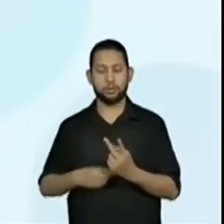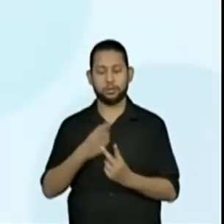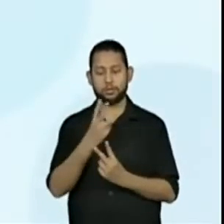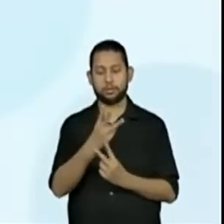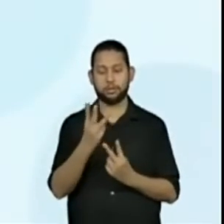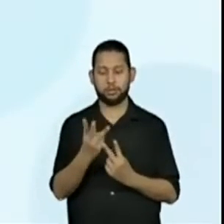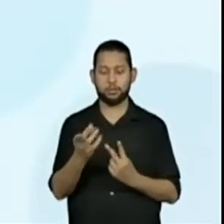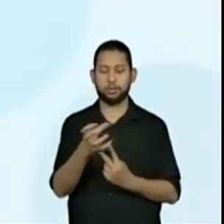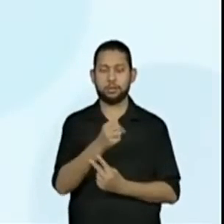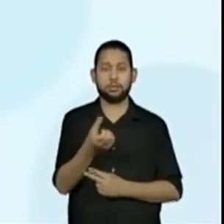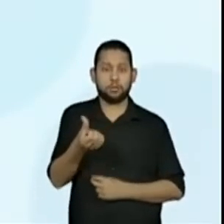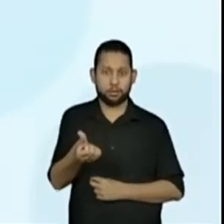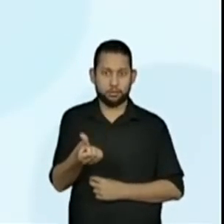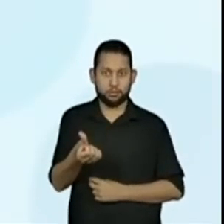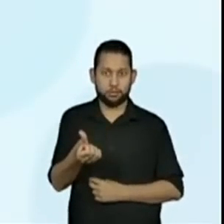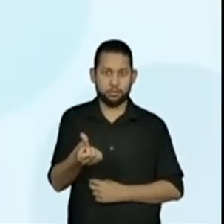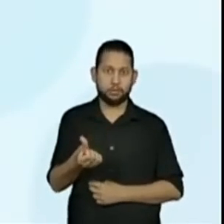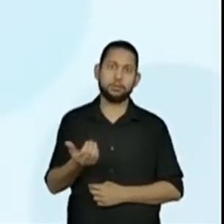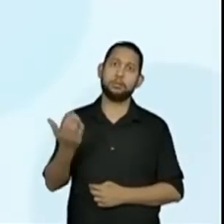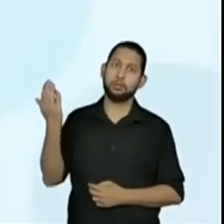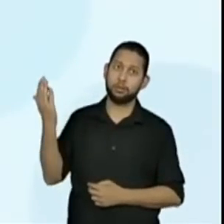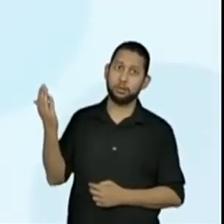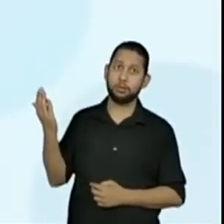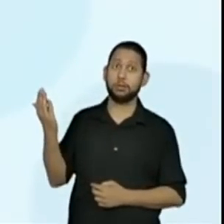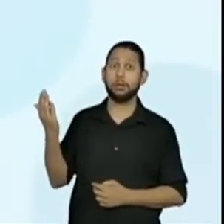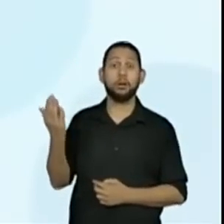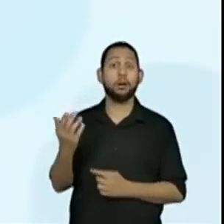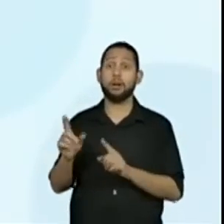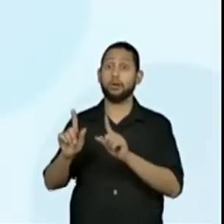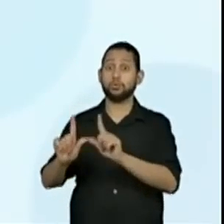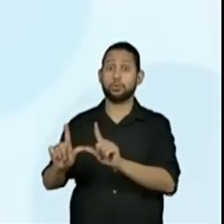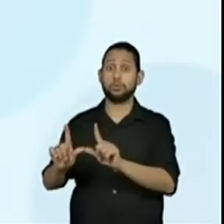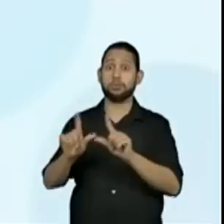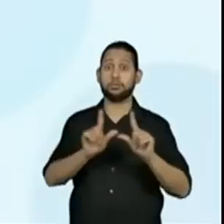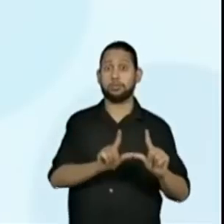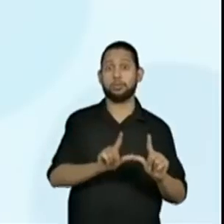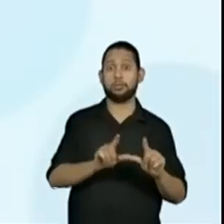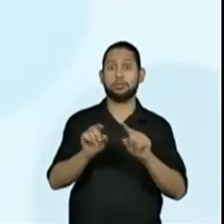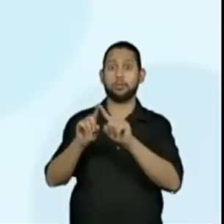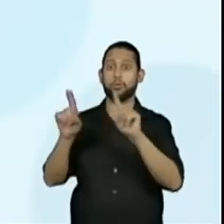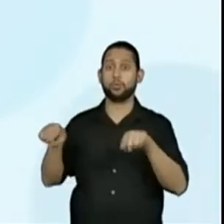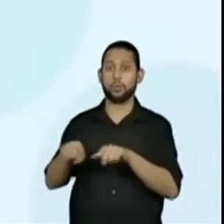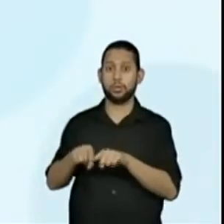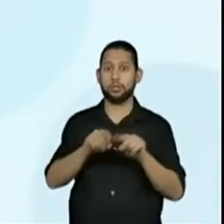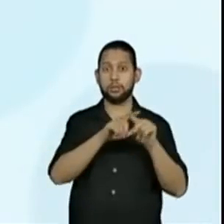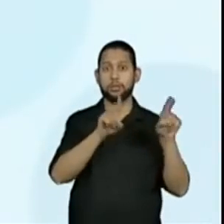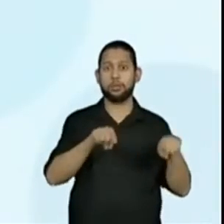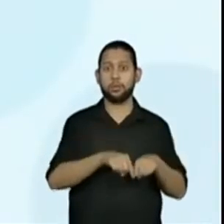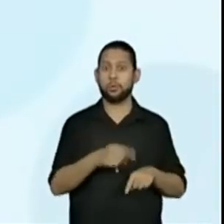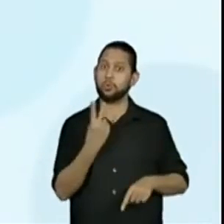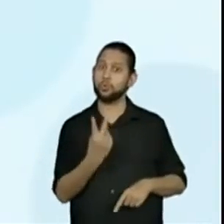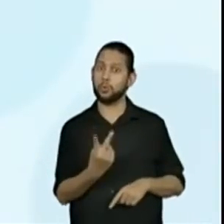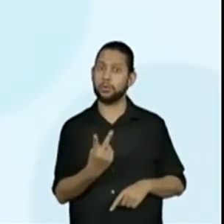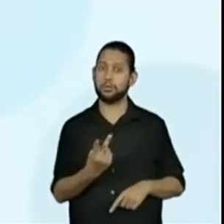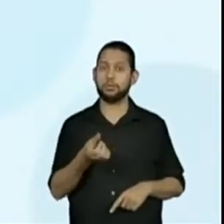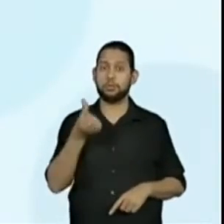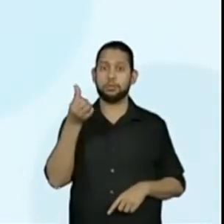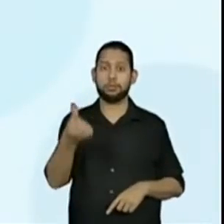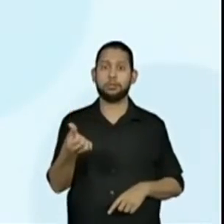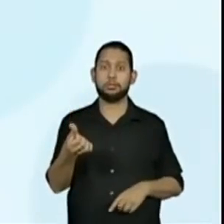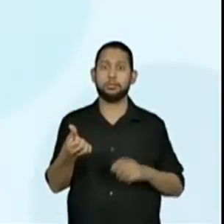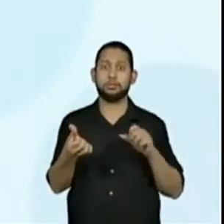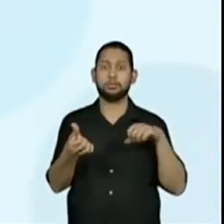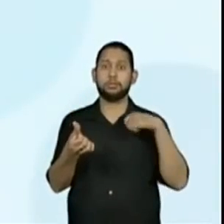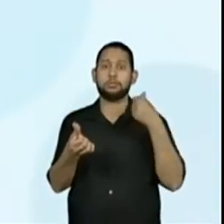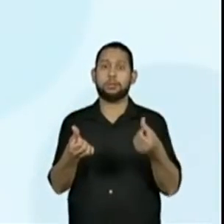2 6 mas são dois retângulos percebe 1 2 então eu já vou